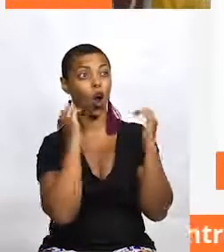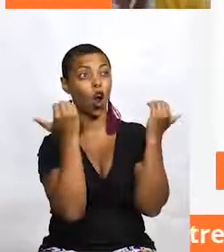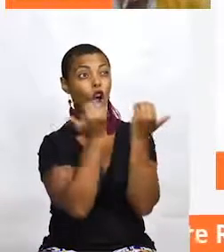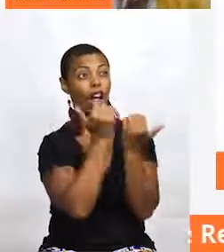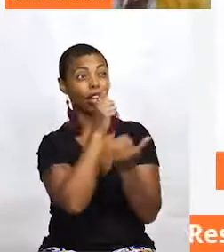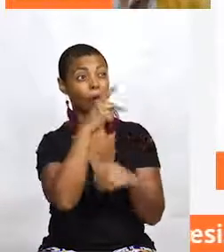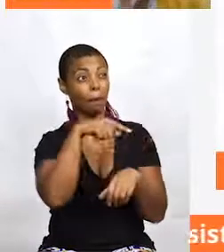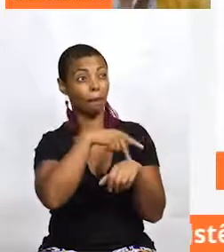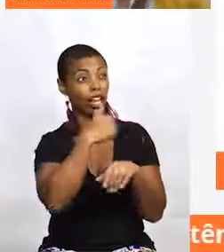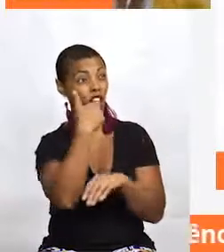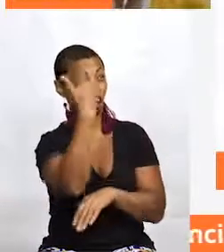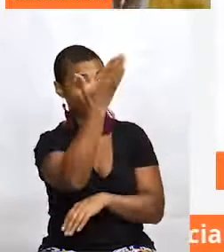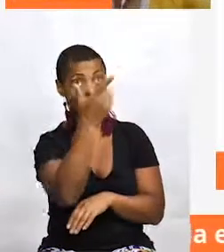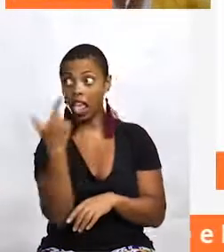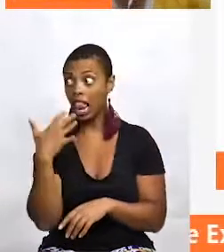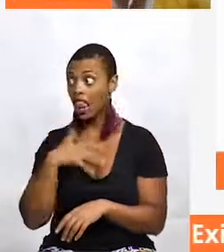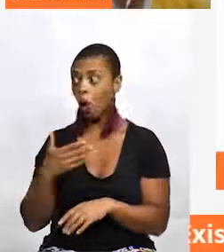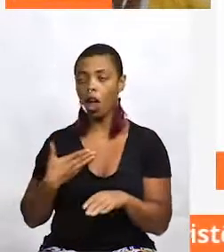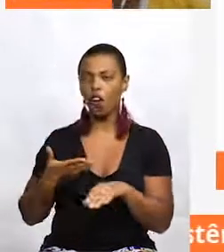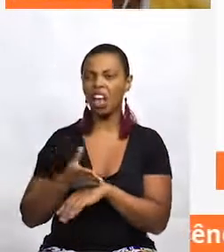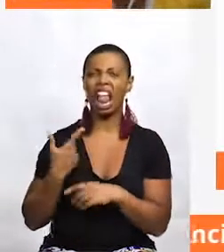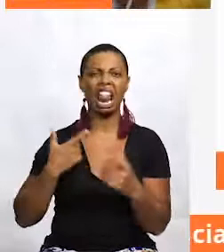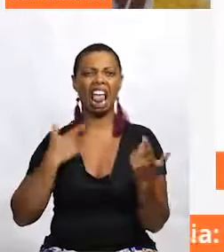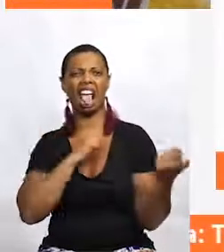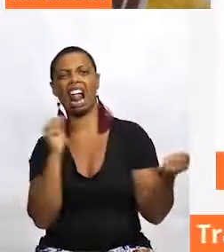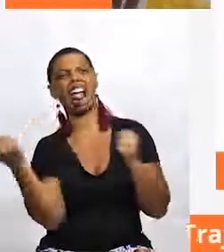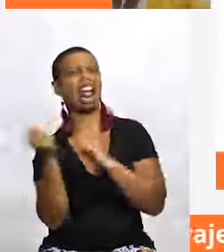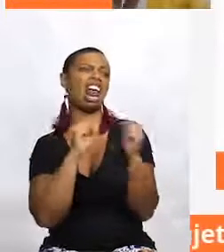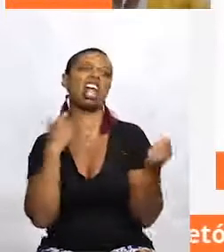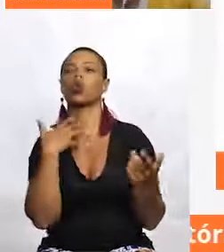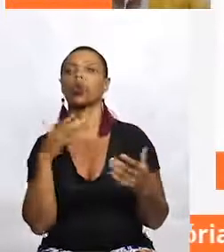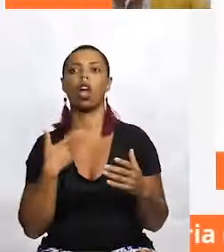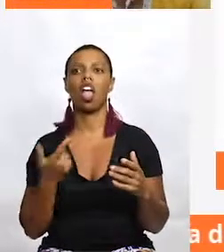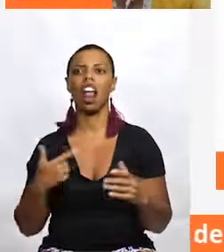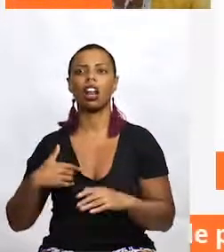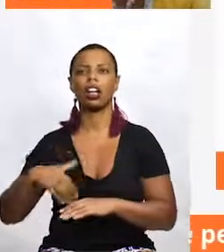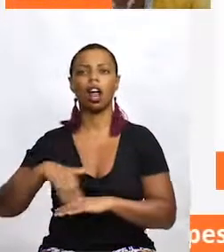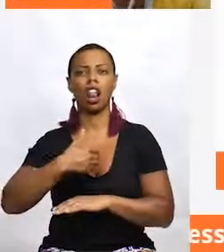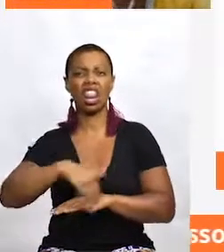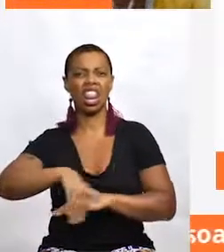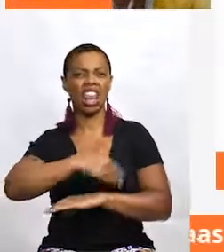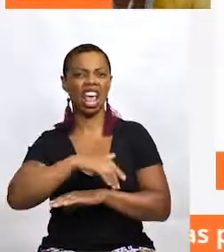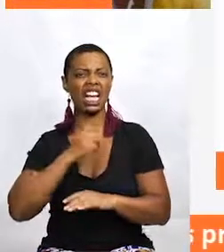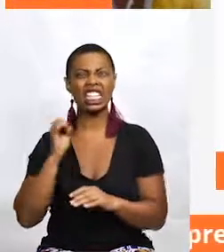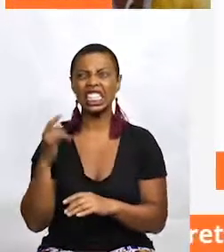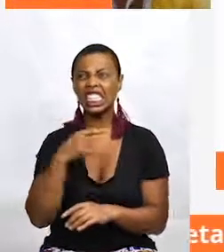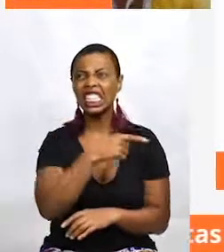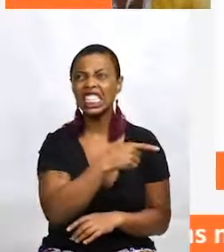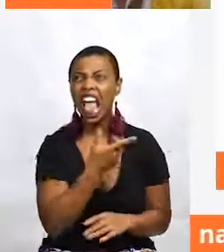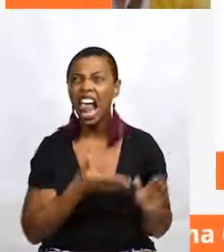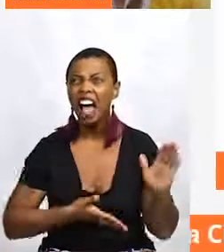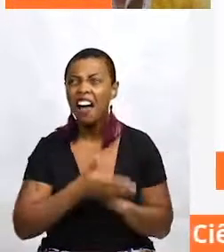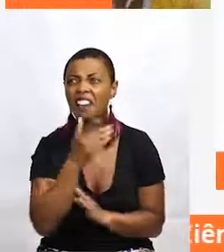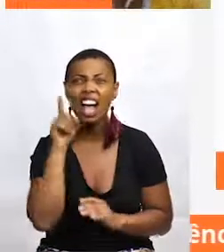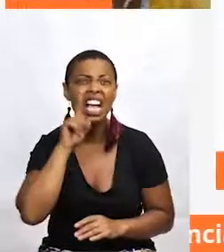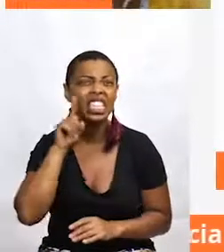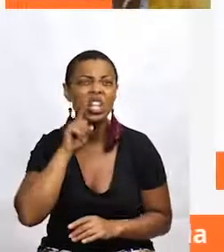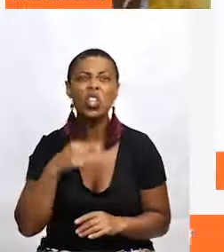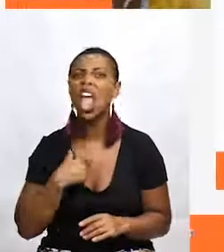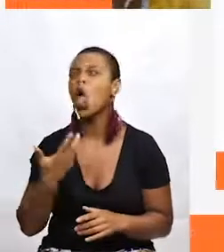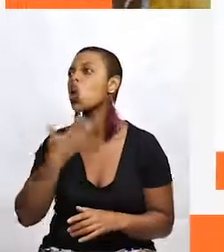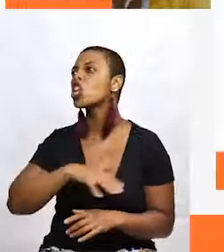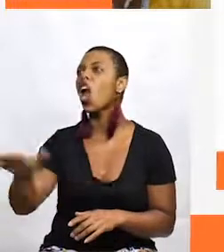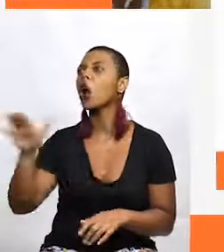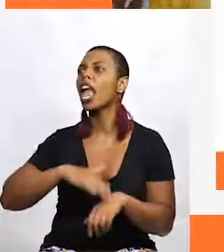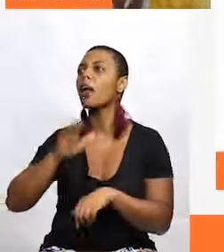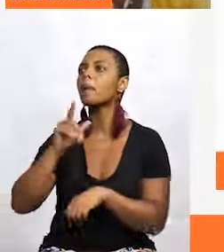jeito nenhum. Ele fez um escândalo. Se a Sônia, batendo o pé no corredor do AMR, se a Sônia for para os Estados Unidos, eu não quero